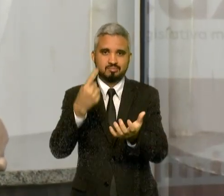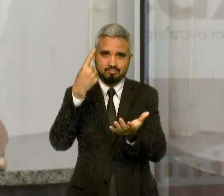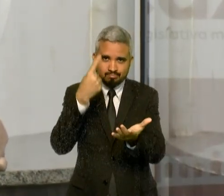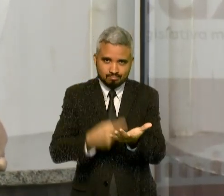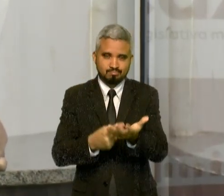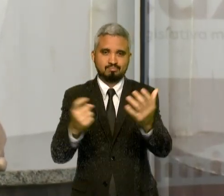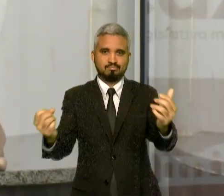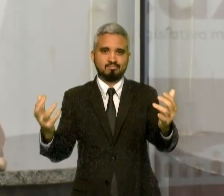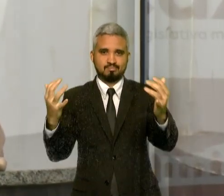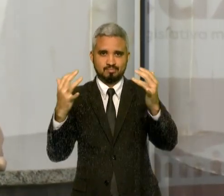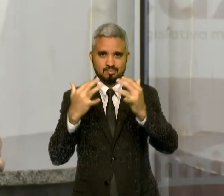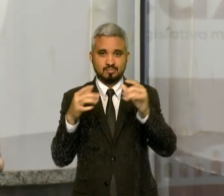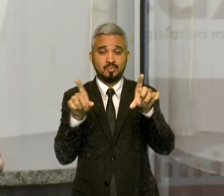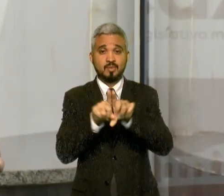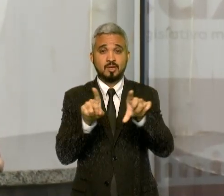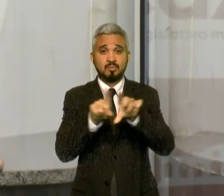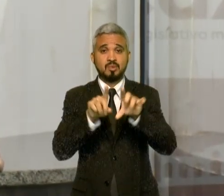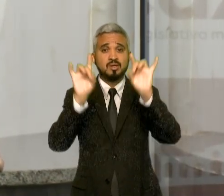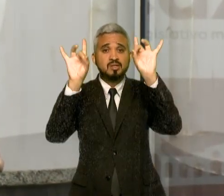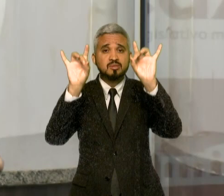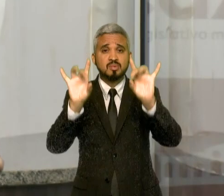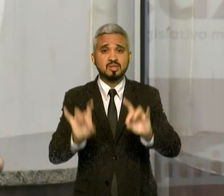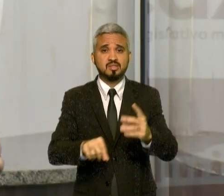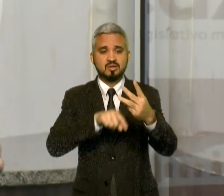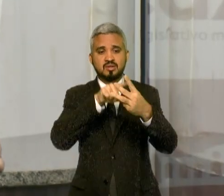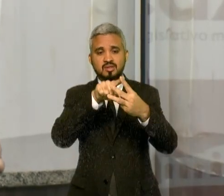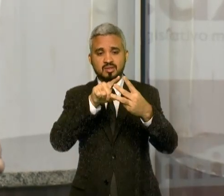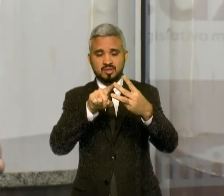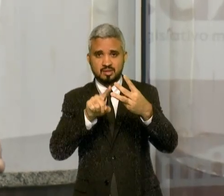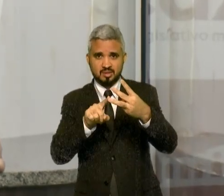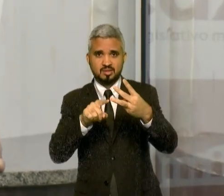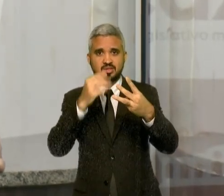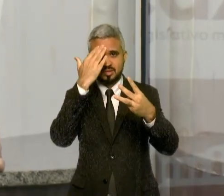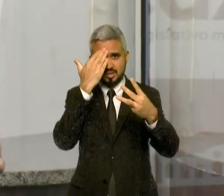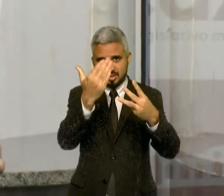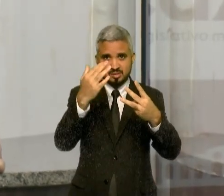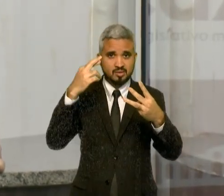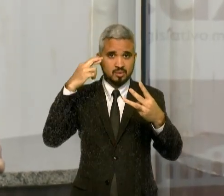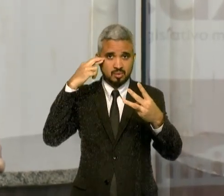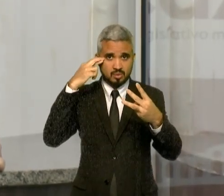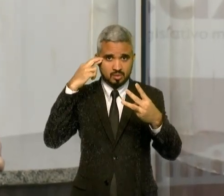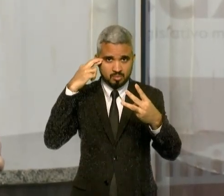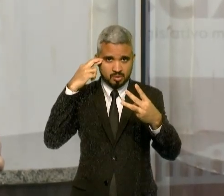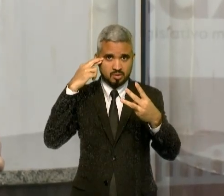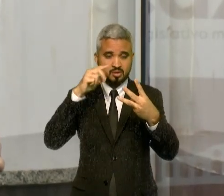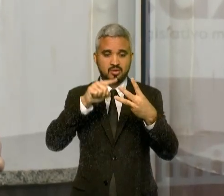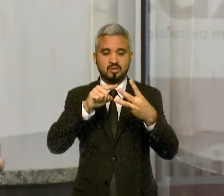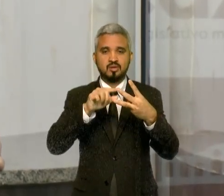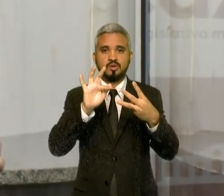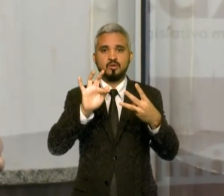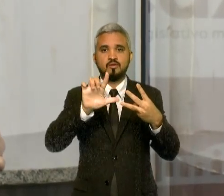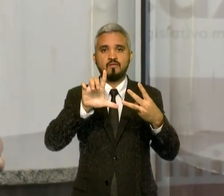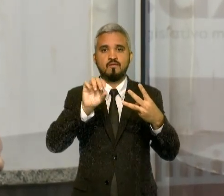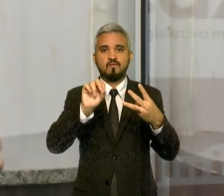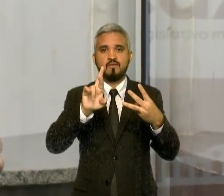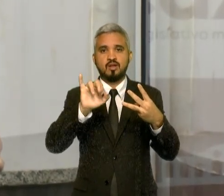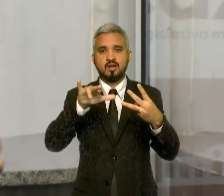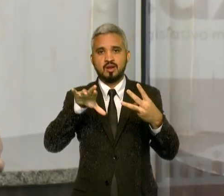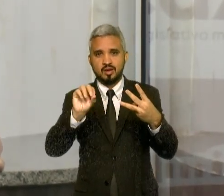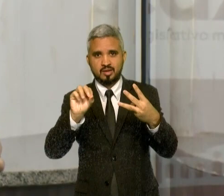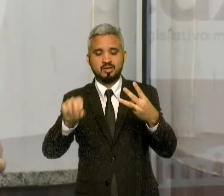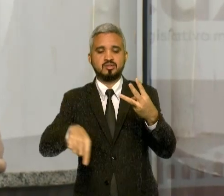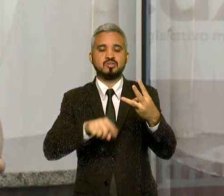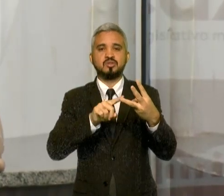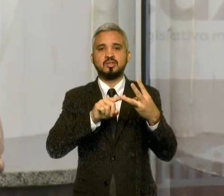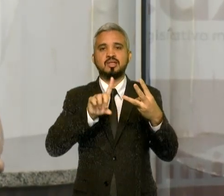especial três colegas da cidade de Bacabal, deputado Roberto Costa, deputado Florêncio Neto e deputado Davi